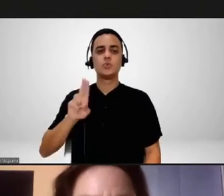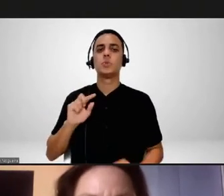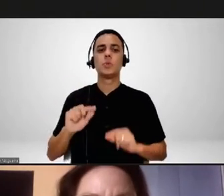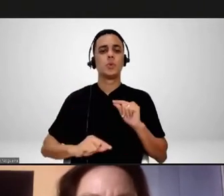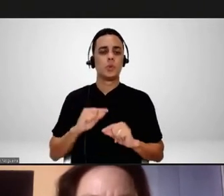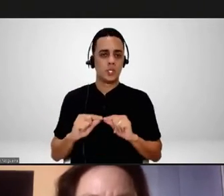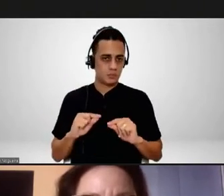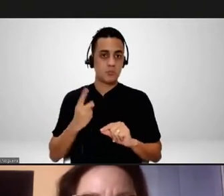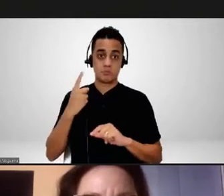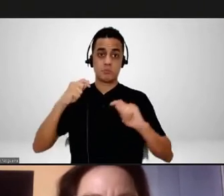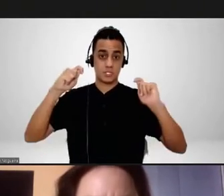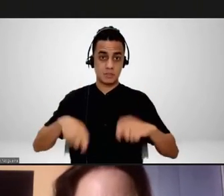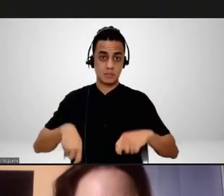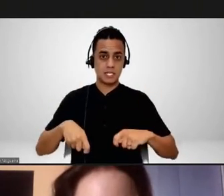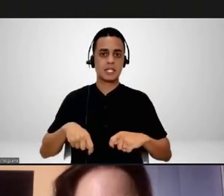se chama da